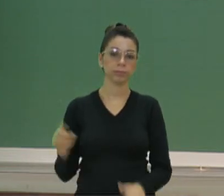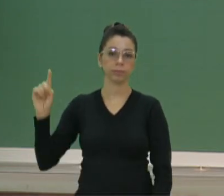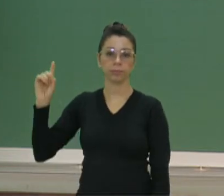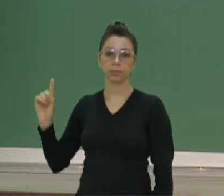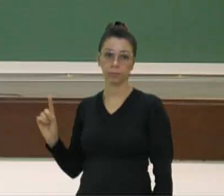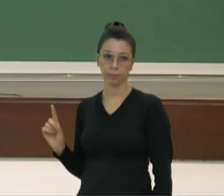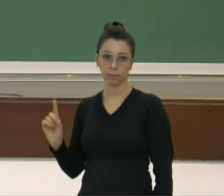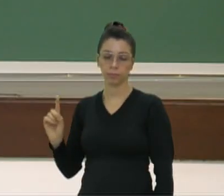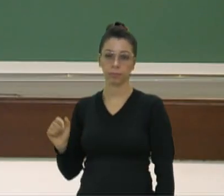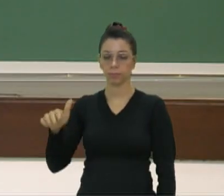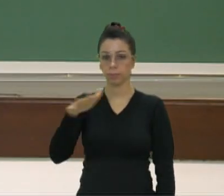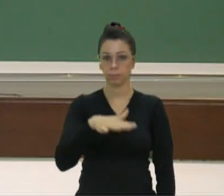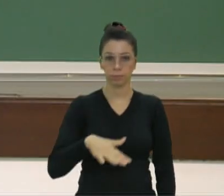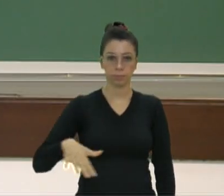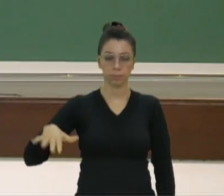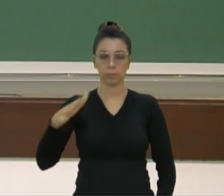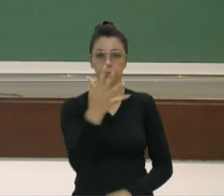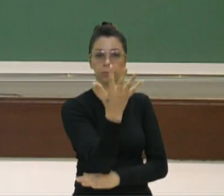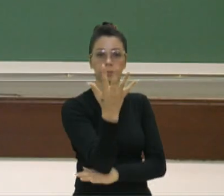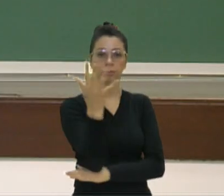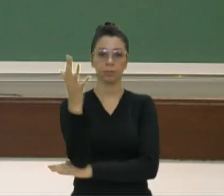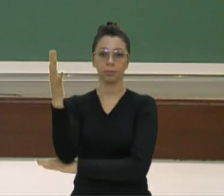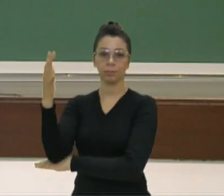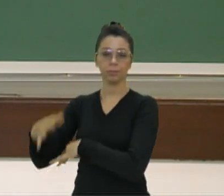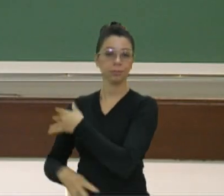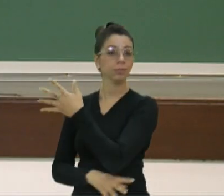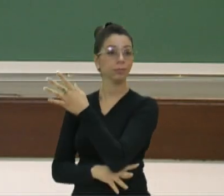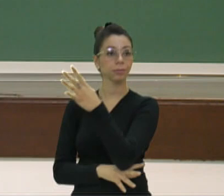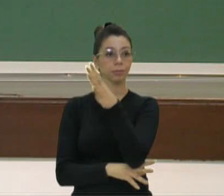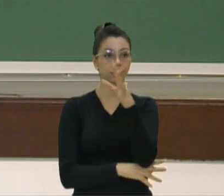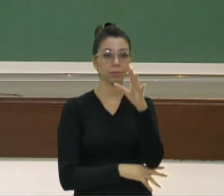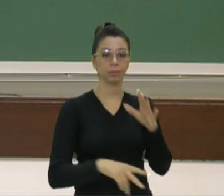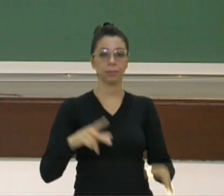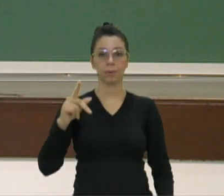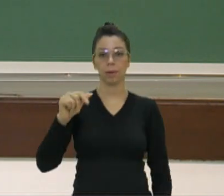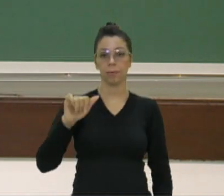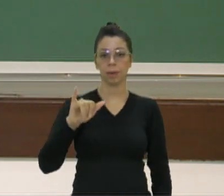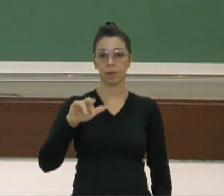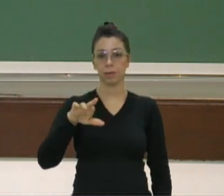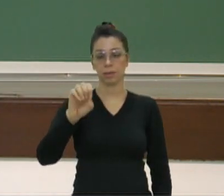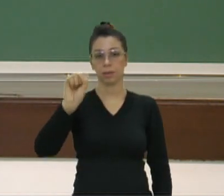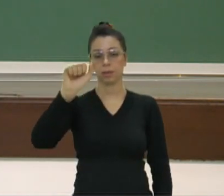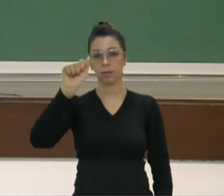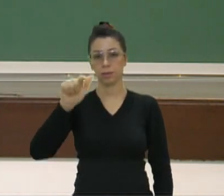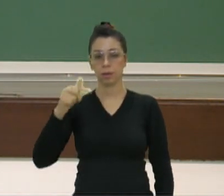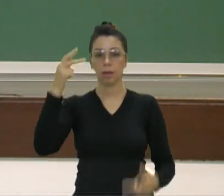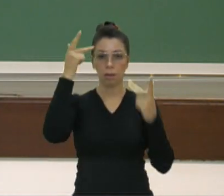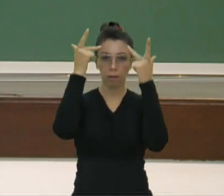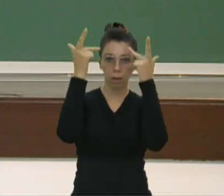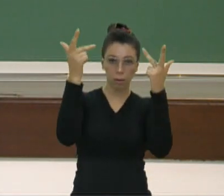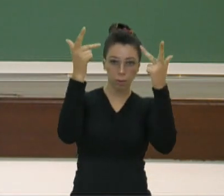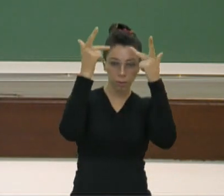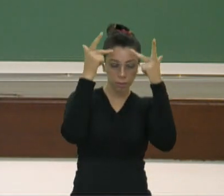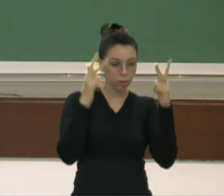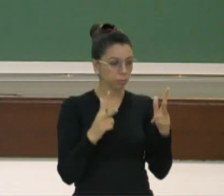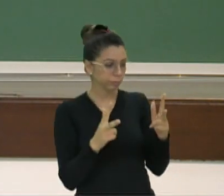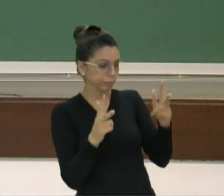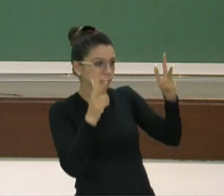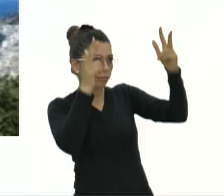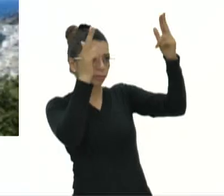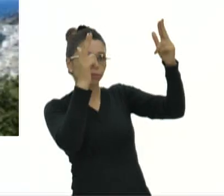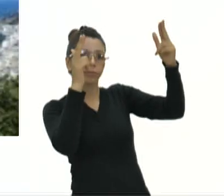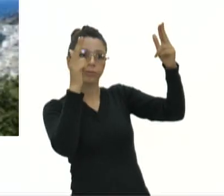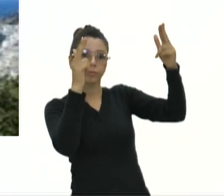vamos entrar numa área de paisagem. Nós vamos resgatar então as paisagens naturais, como sendo aquele